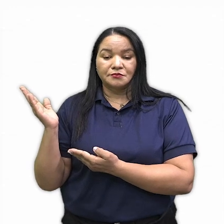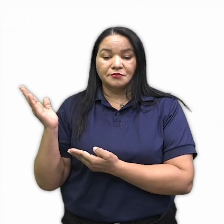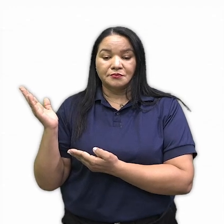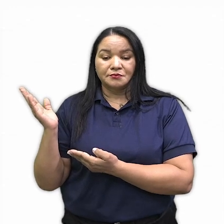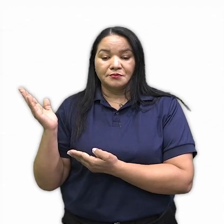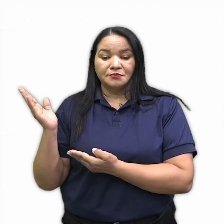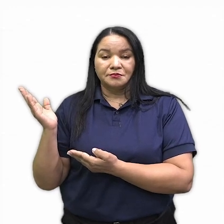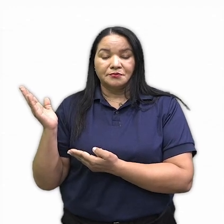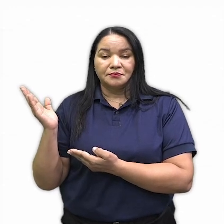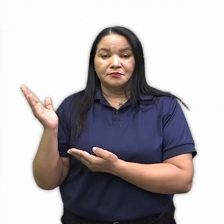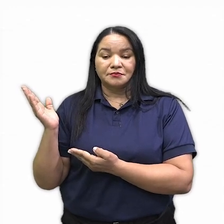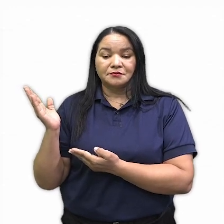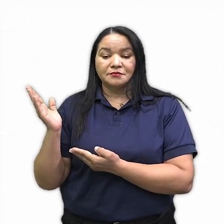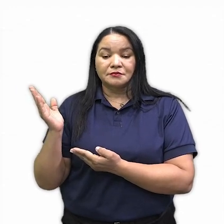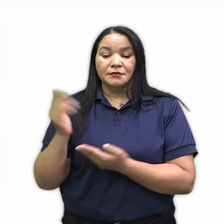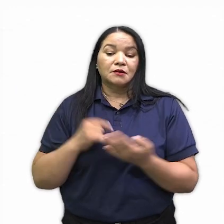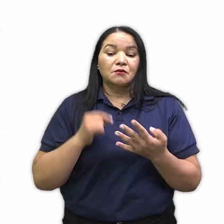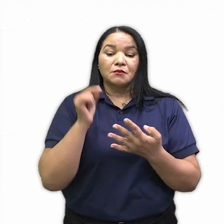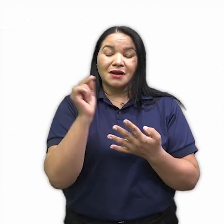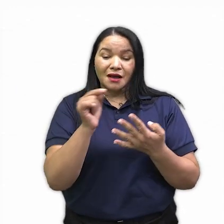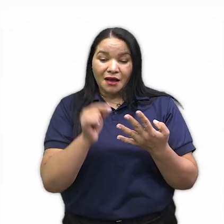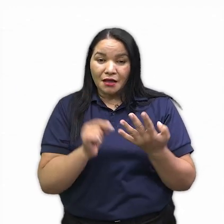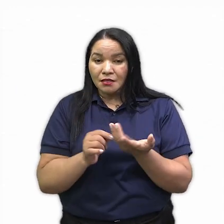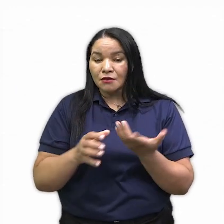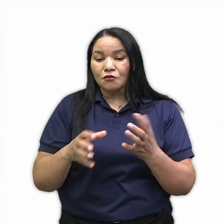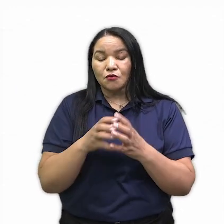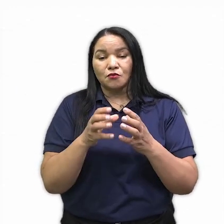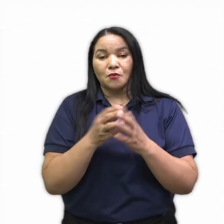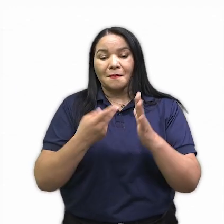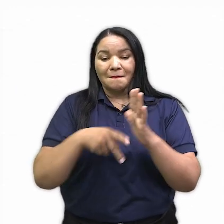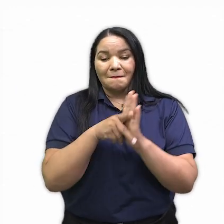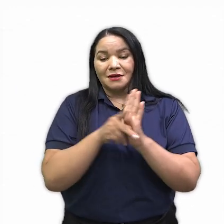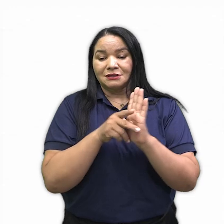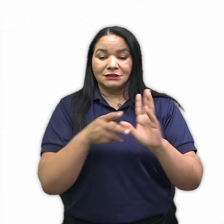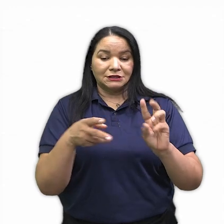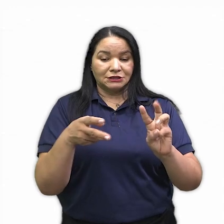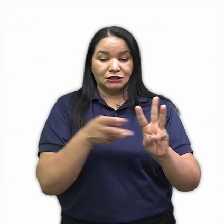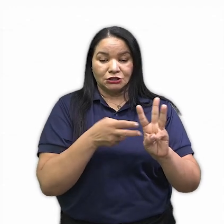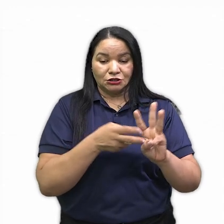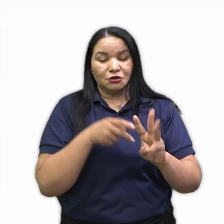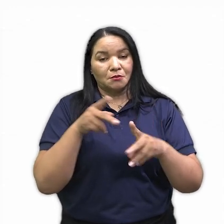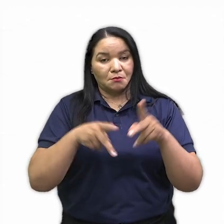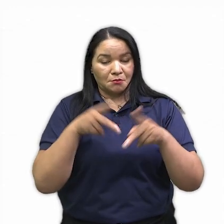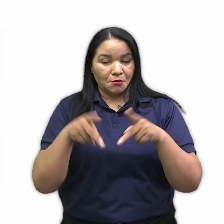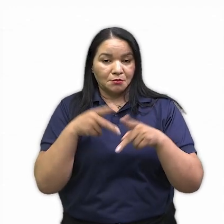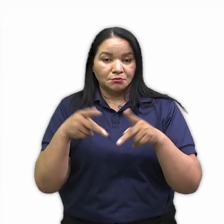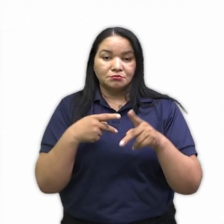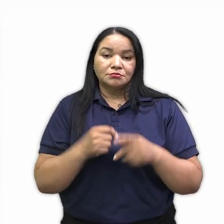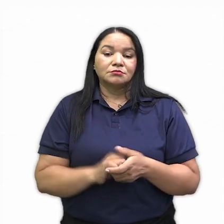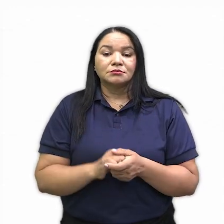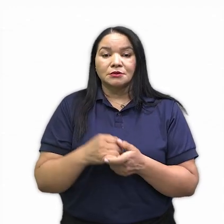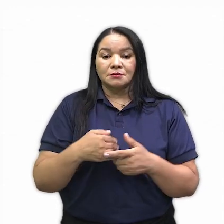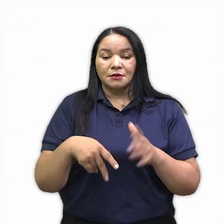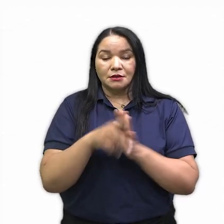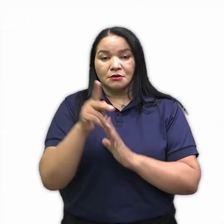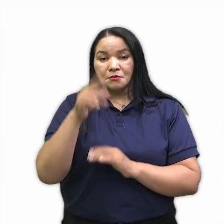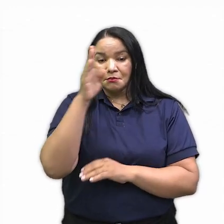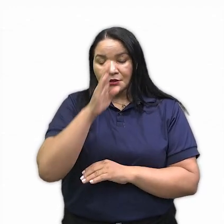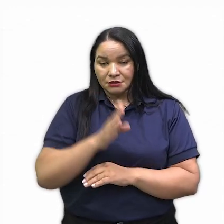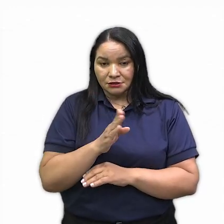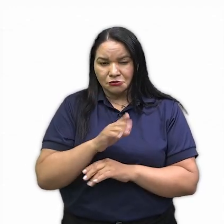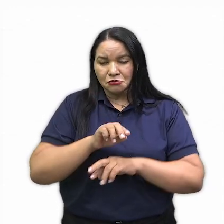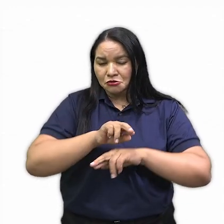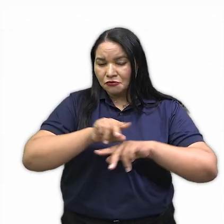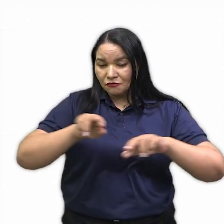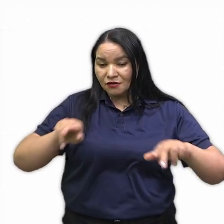mapuches, maias, astecas, incas e povos indígenas do Brasil, que são diversos.